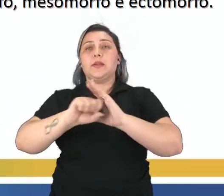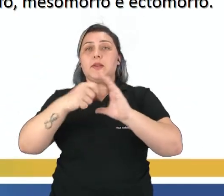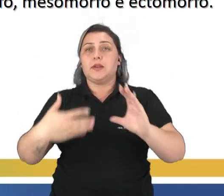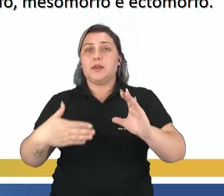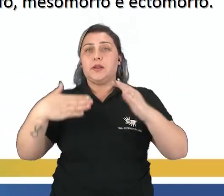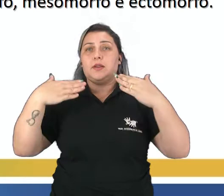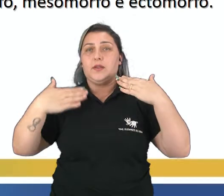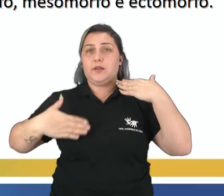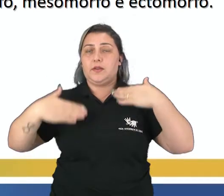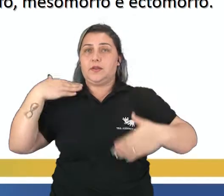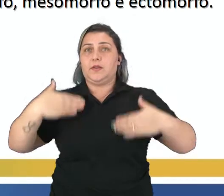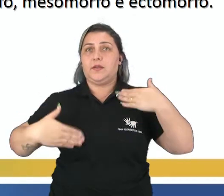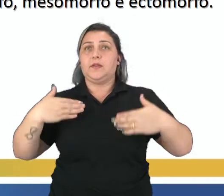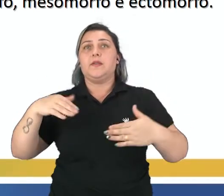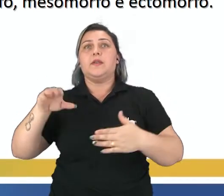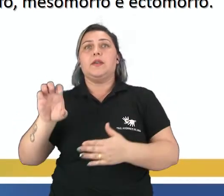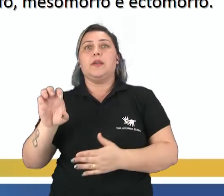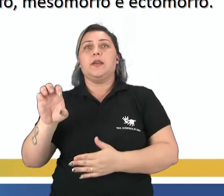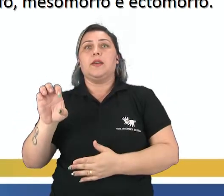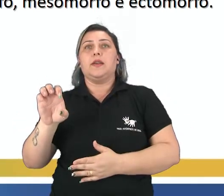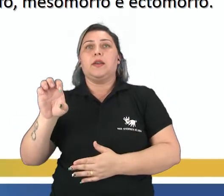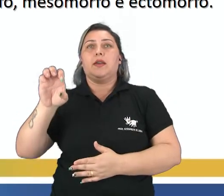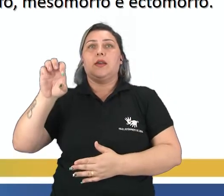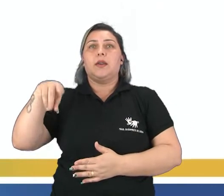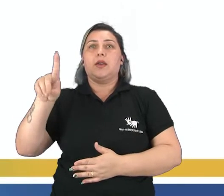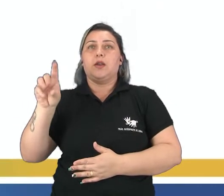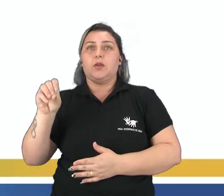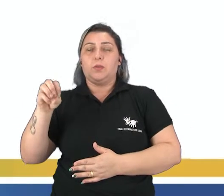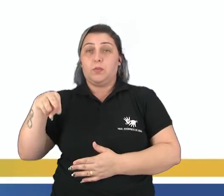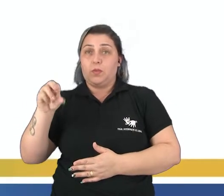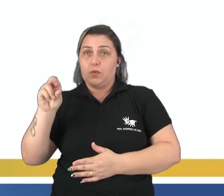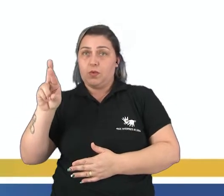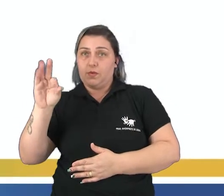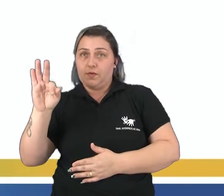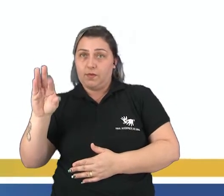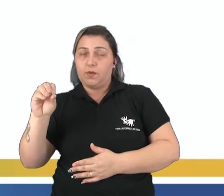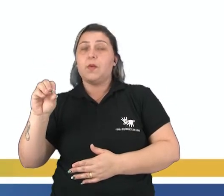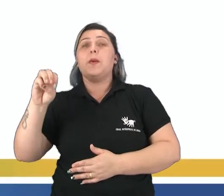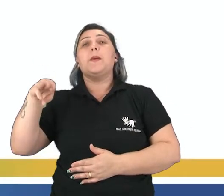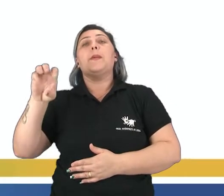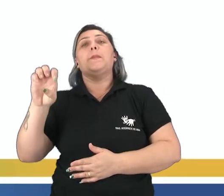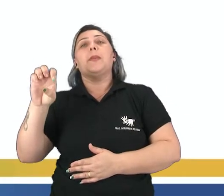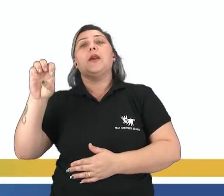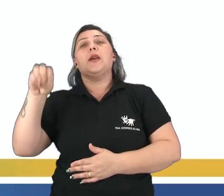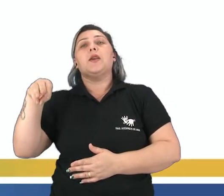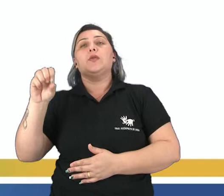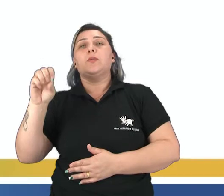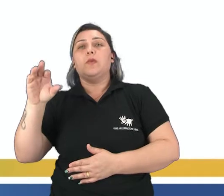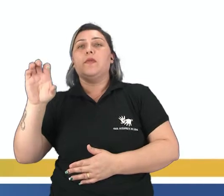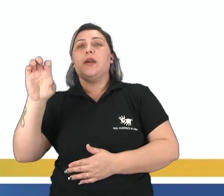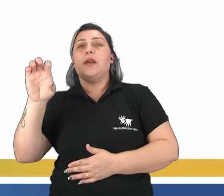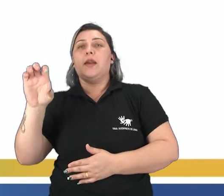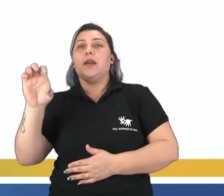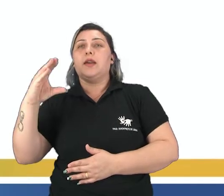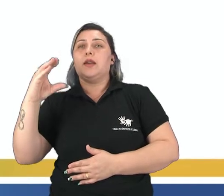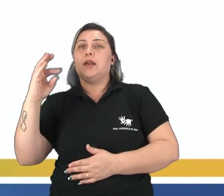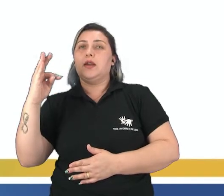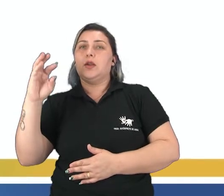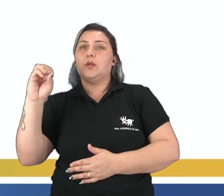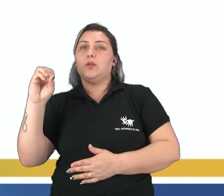os biotipos, né? Endomorfo, mesomorfo e ectomorfo. O endomorfo são homens e